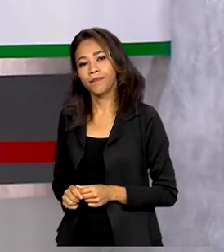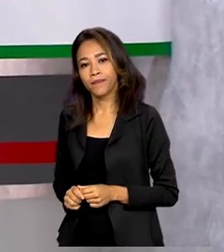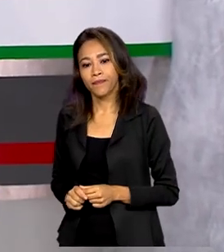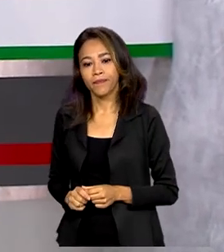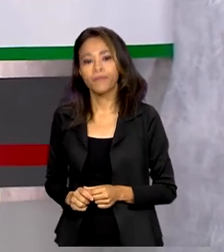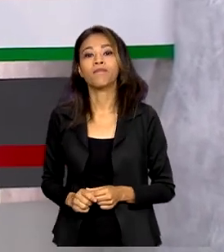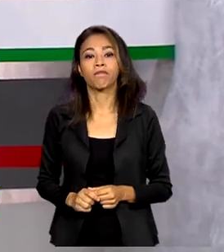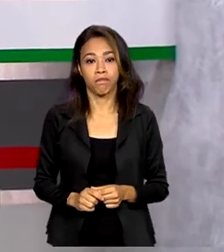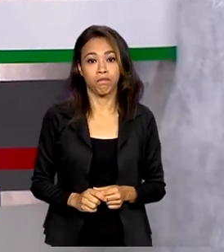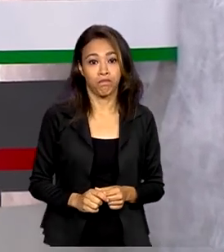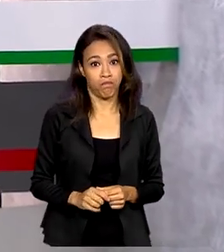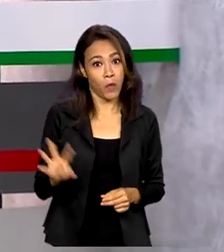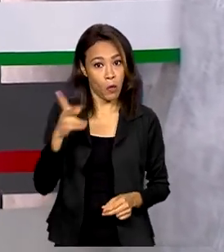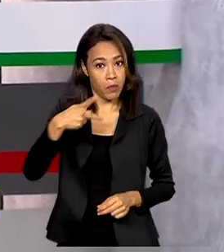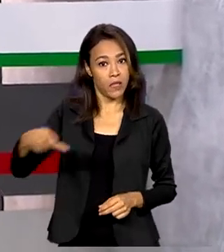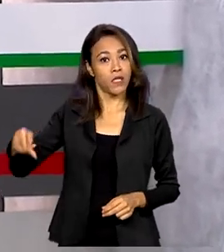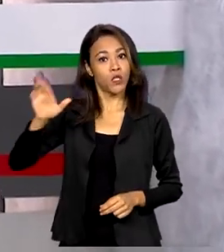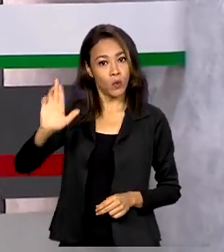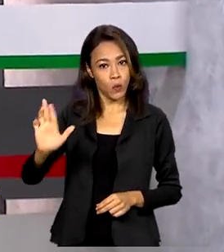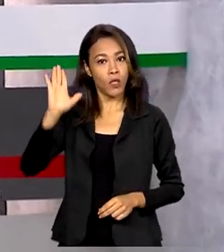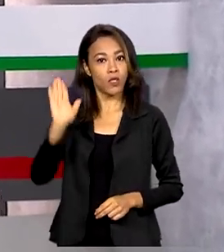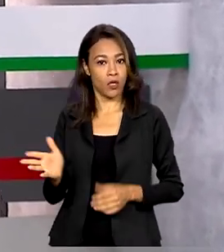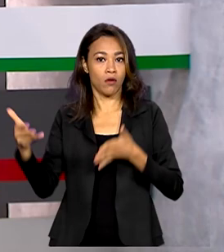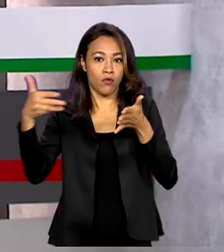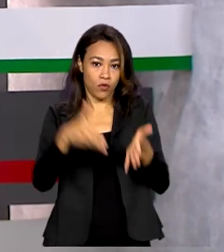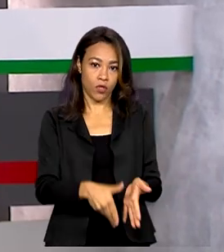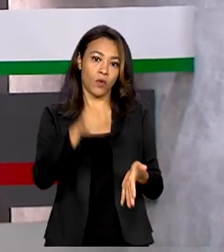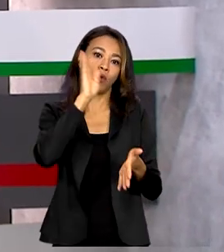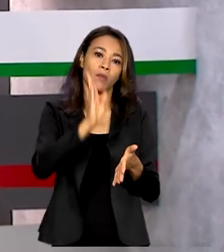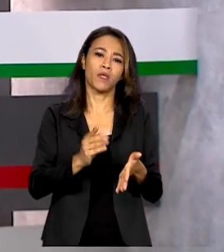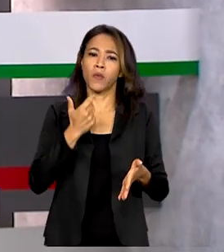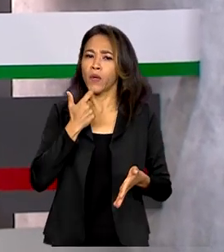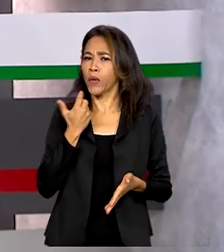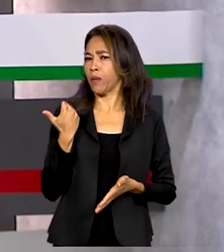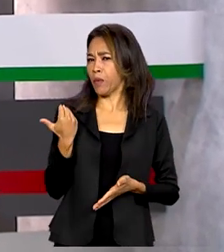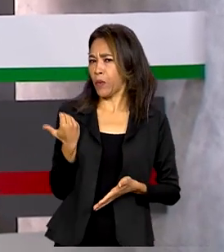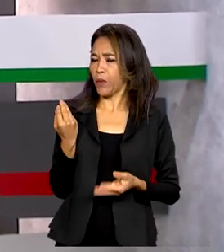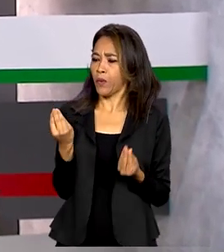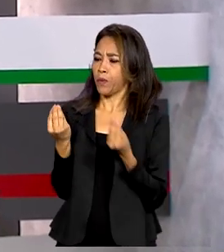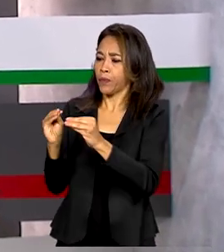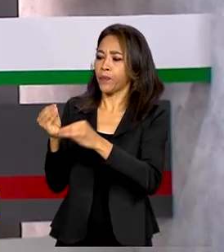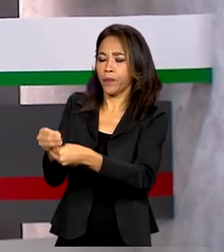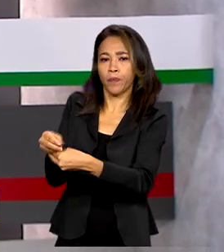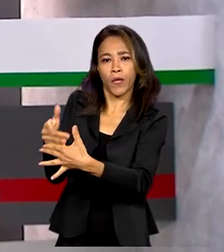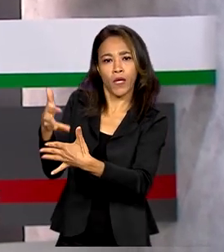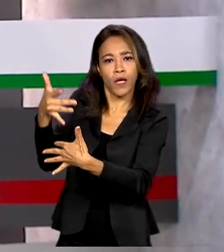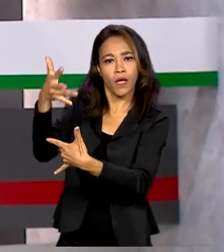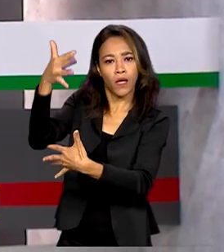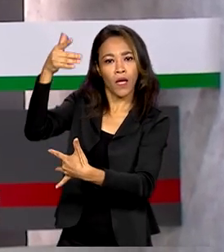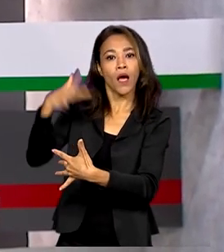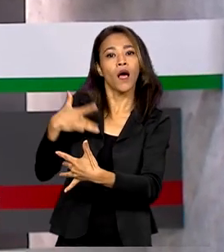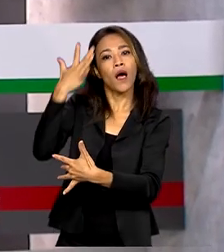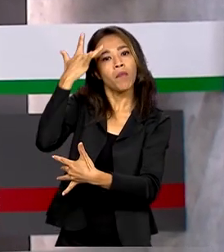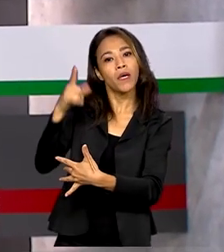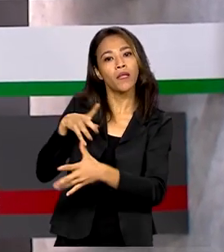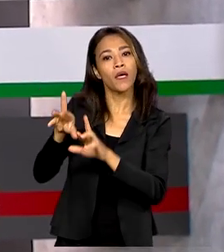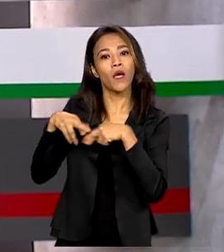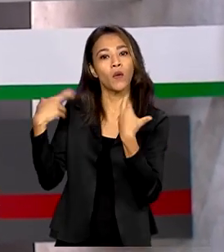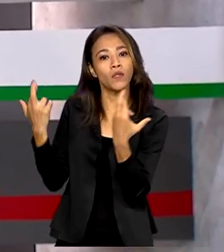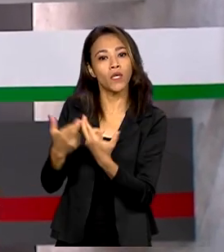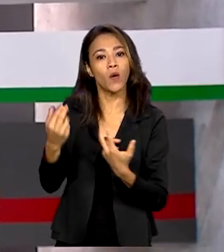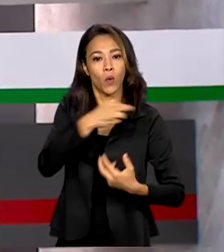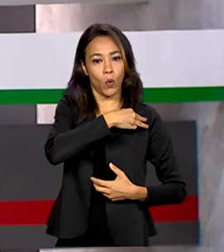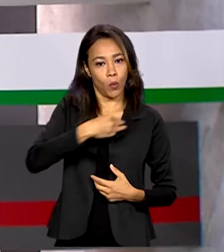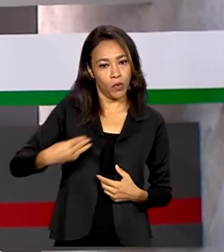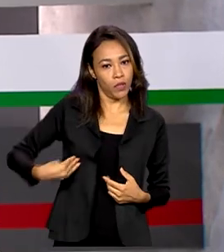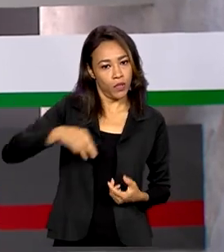O presidente Lula já está de volta ao Brasil. Agora há pouco, pelas redes sociais, disse que amanhã terá reunião com ministros e